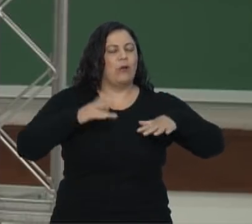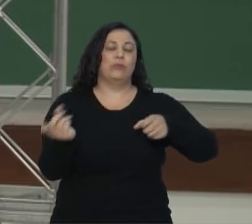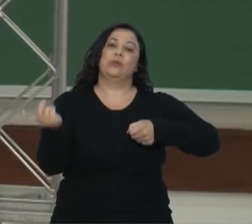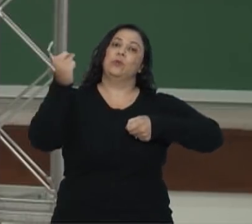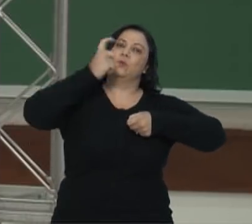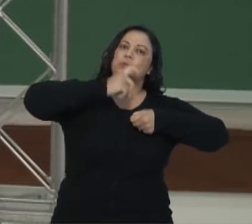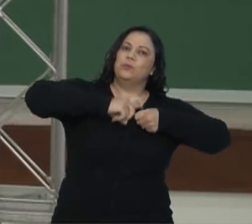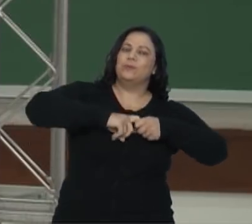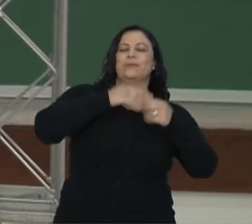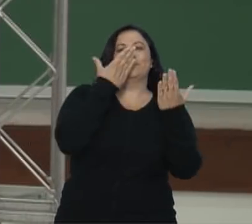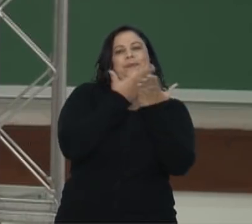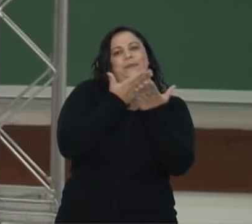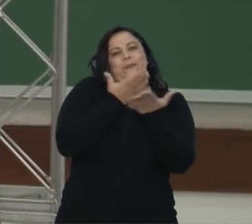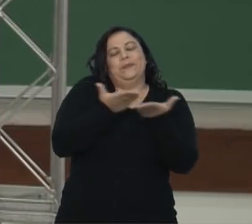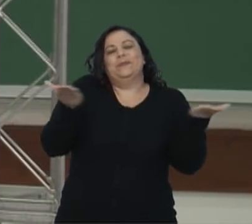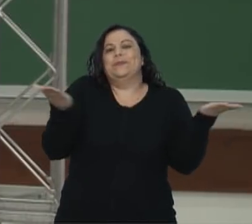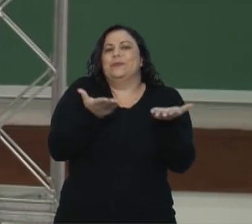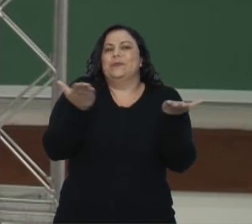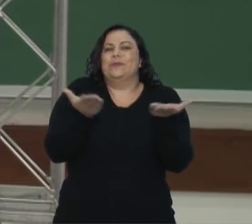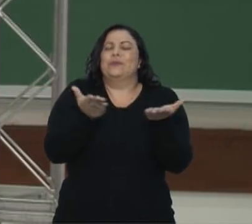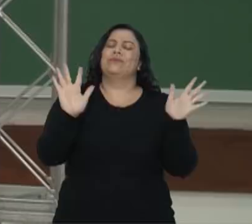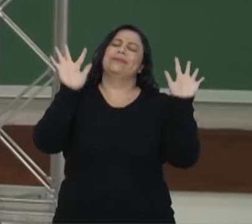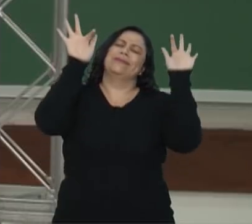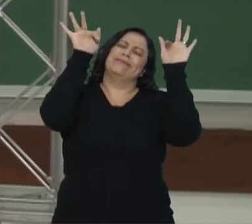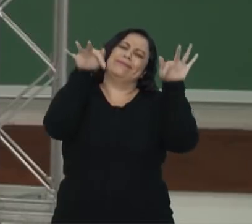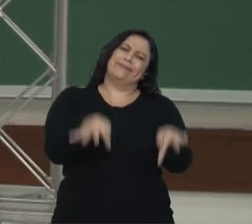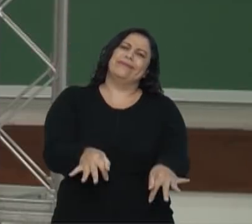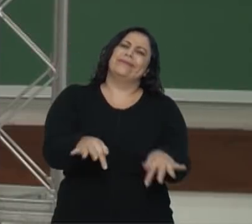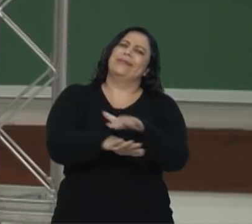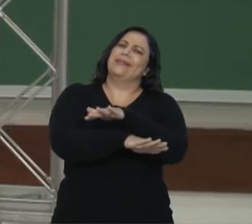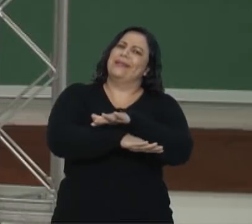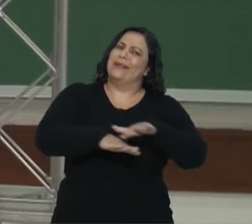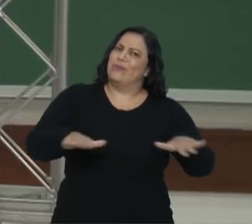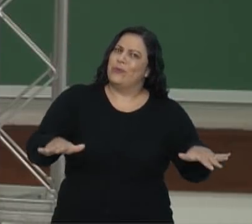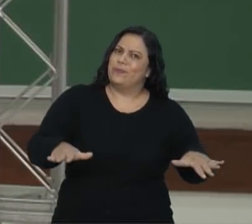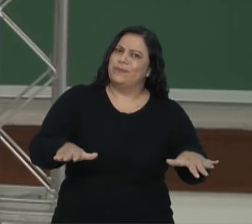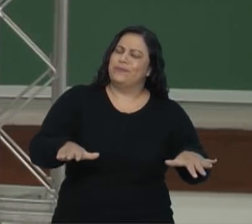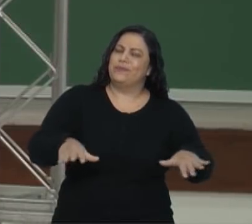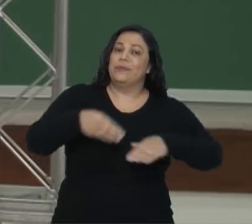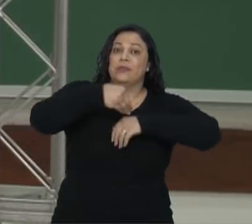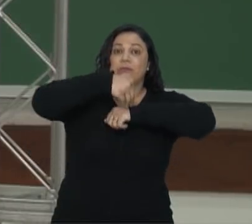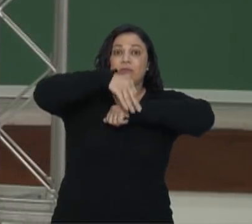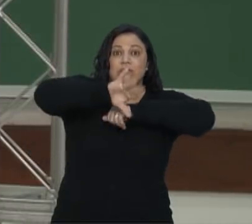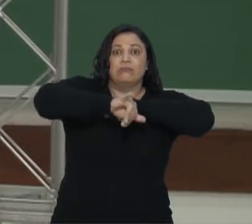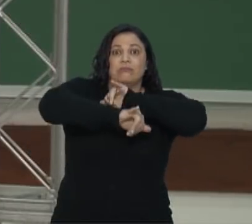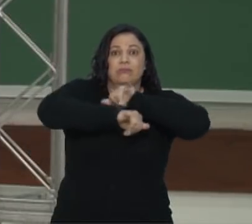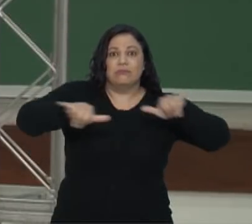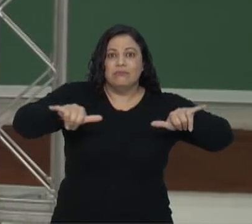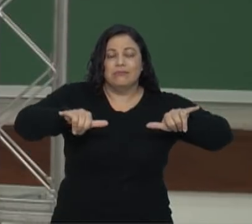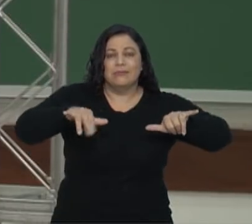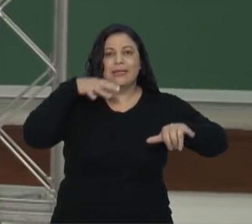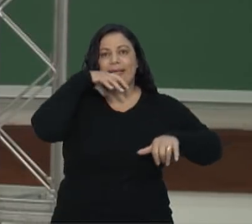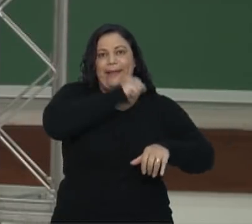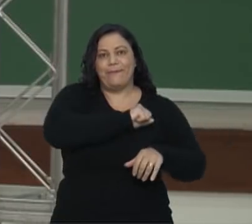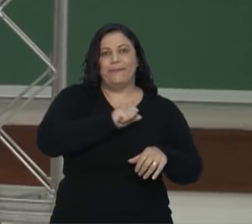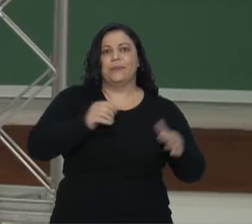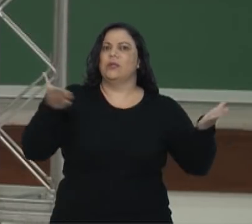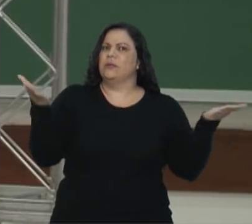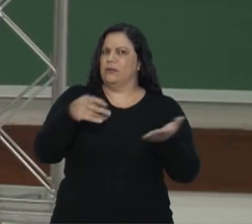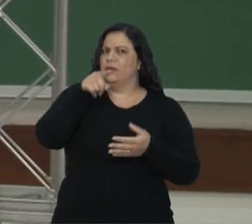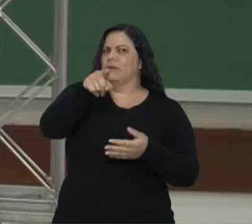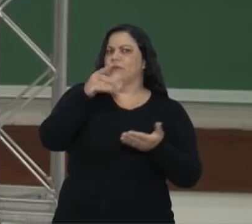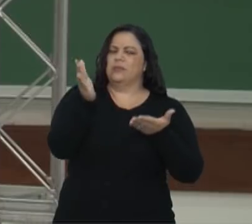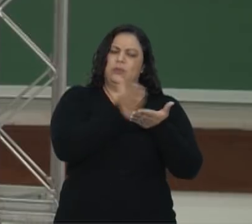hoje e, infelizmente, a nossa aula acabou. Mas antes de acabar, um recadinho bem rápido. Já que vocês têm um